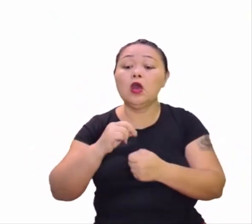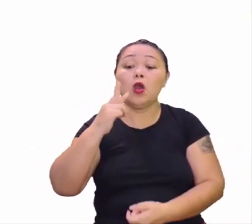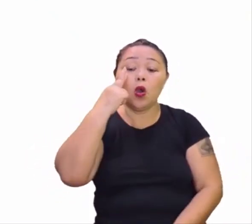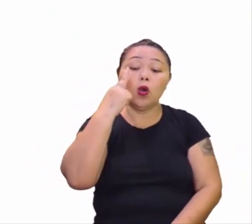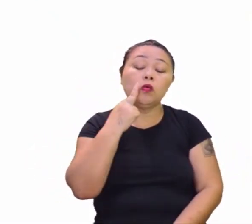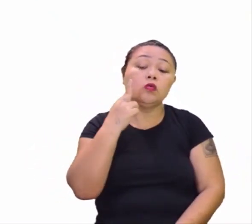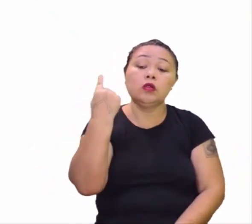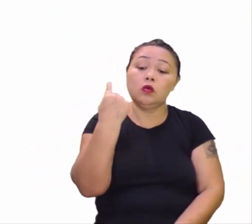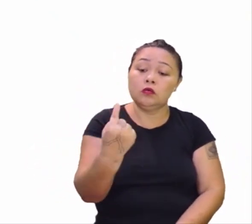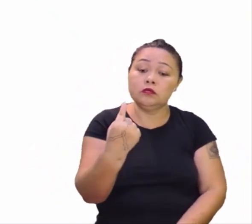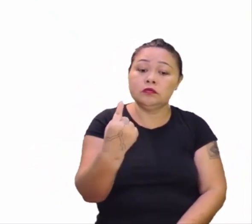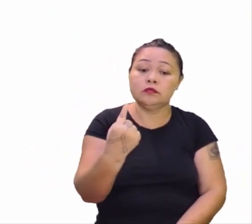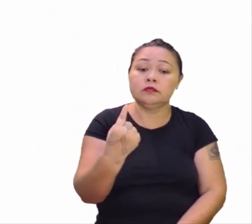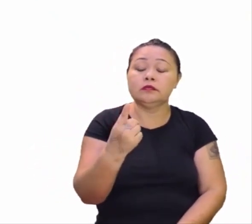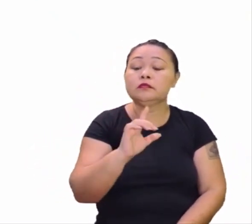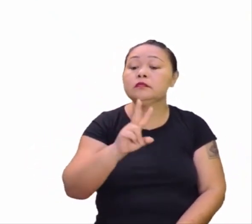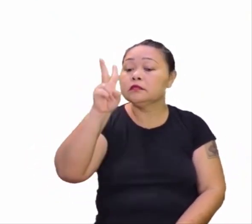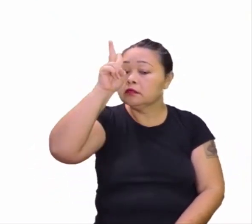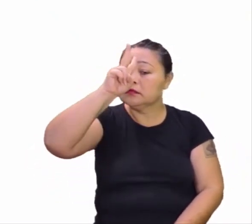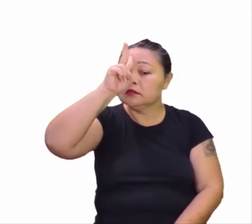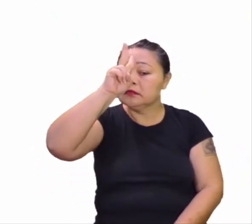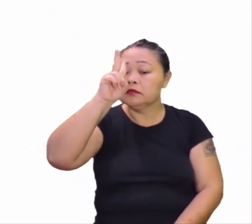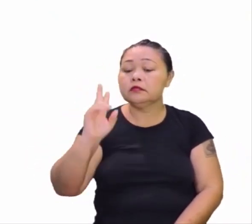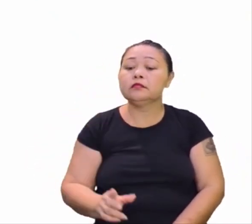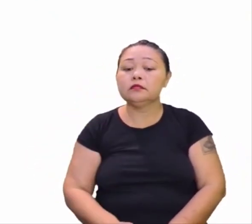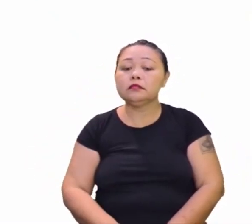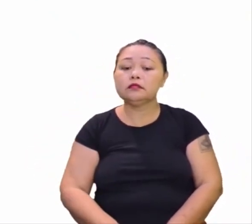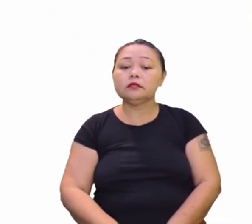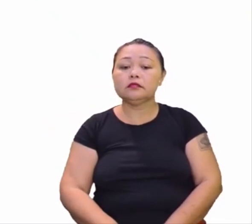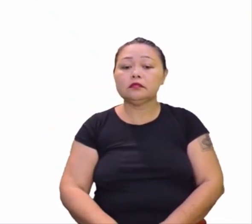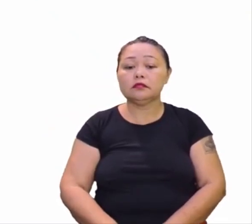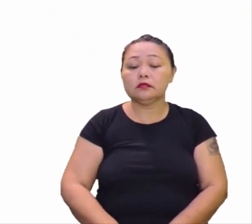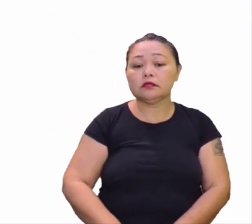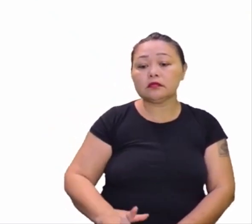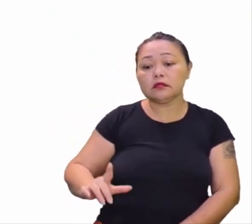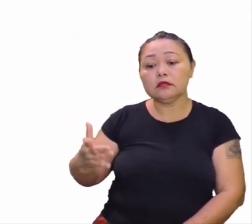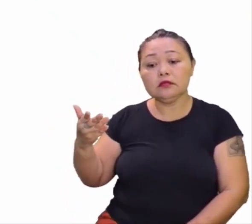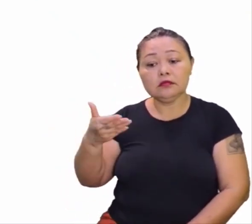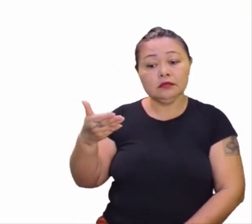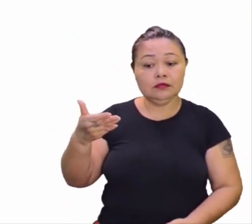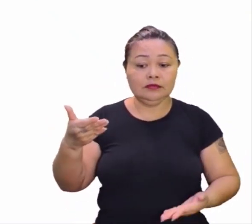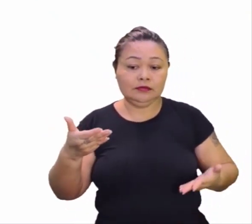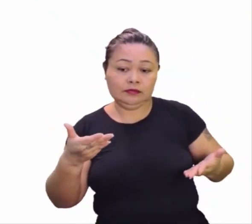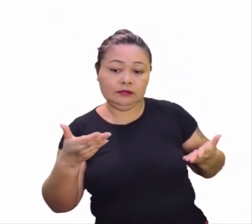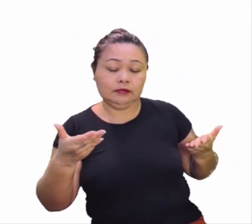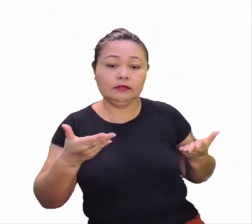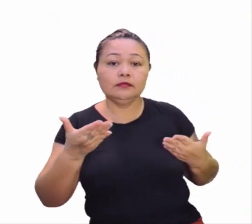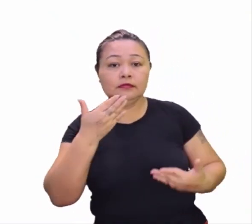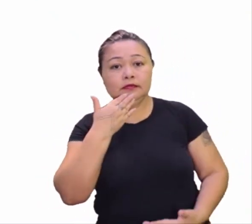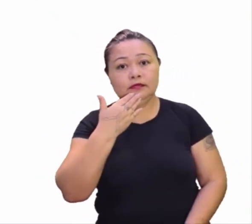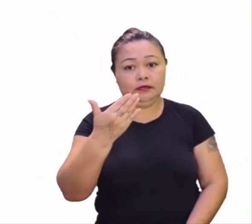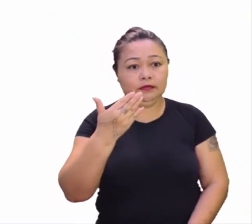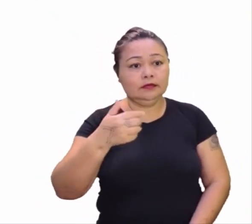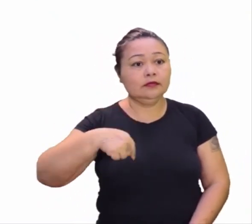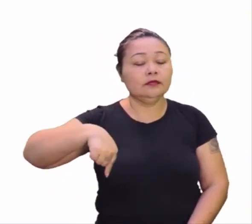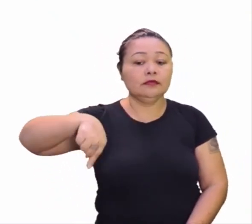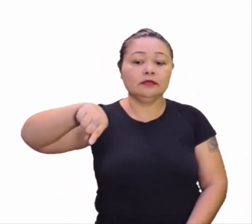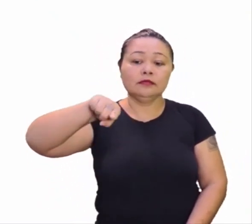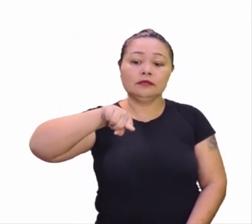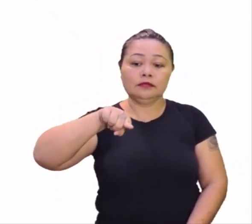hora. Ok. Só relembrando, Rogério, que agora eu vou pedir para o